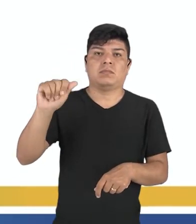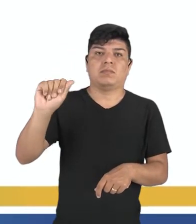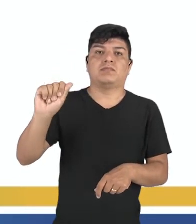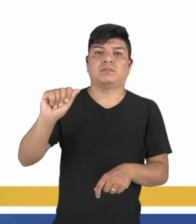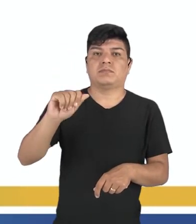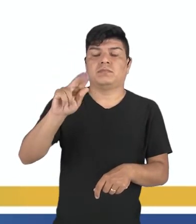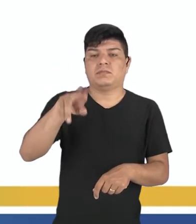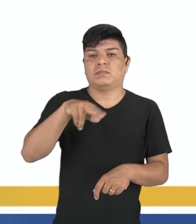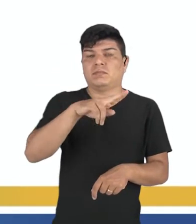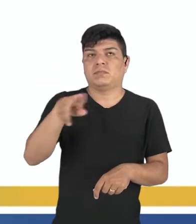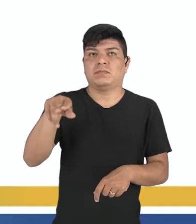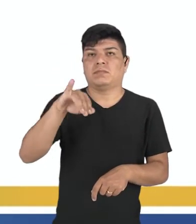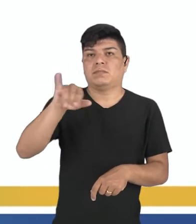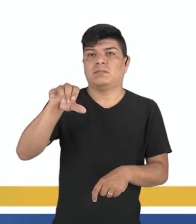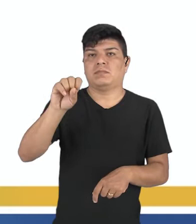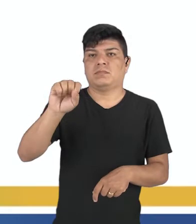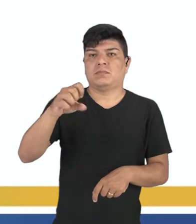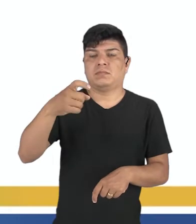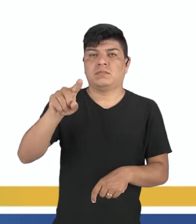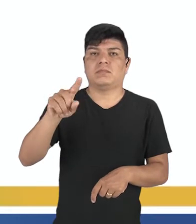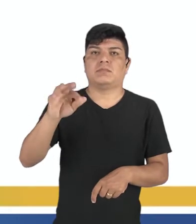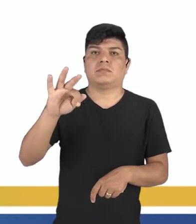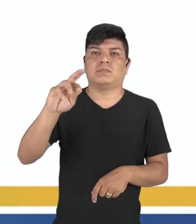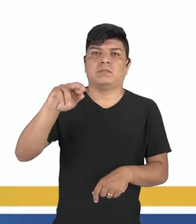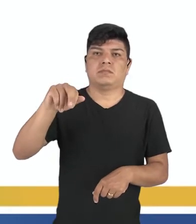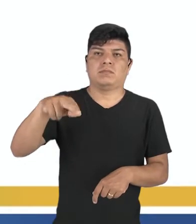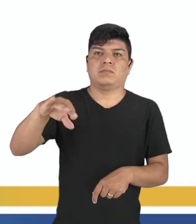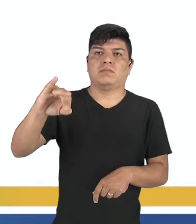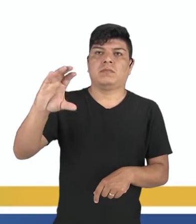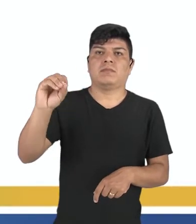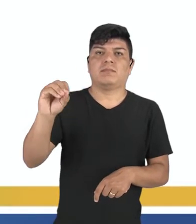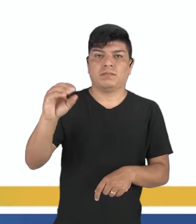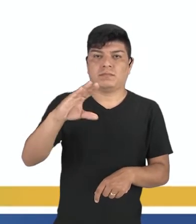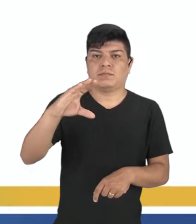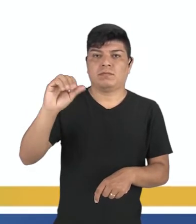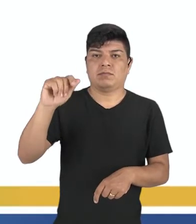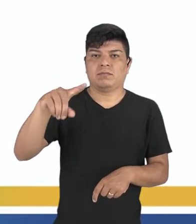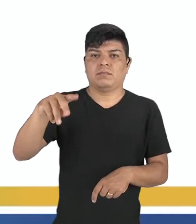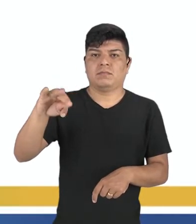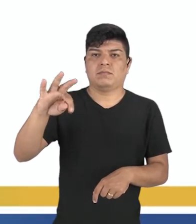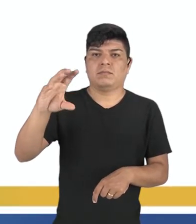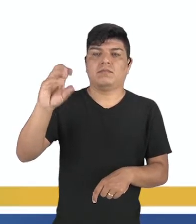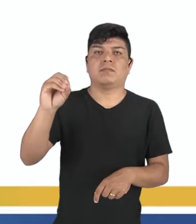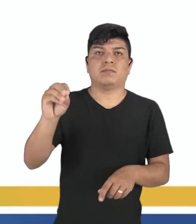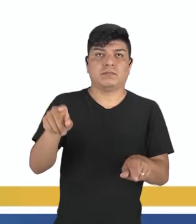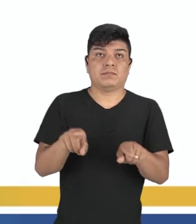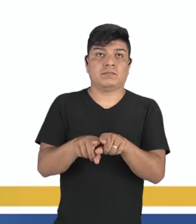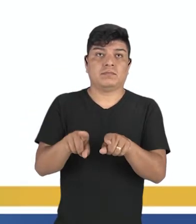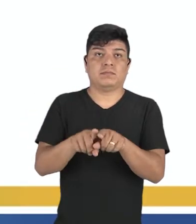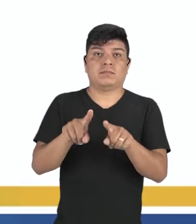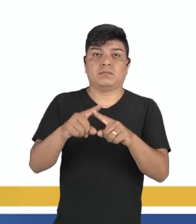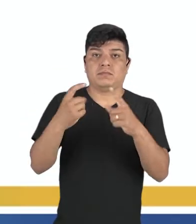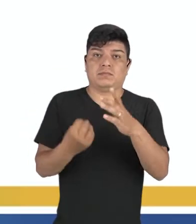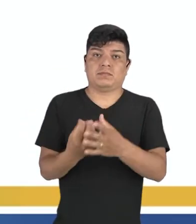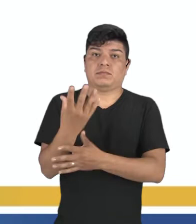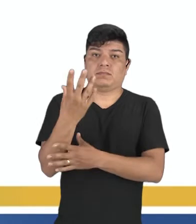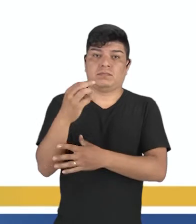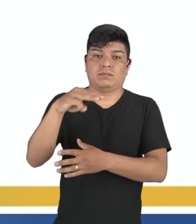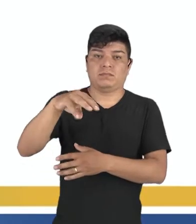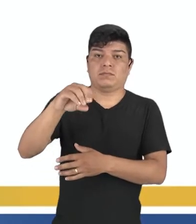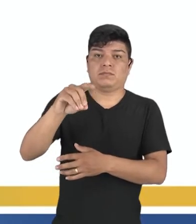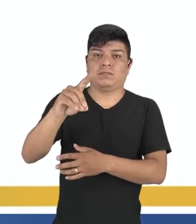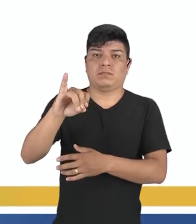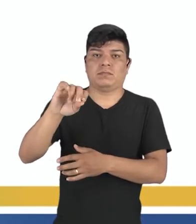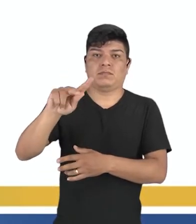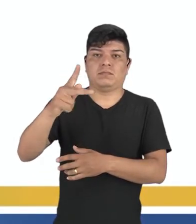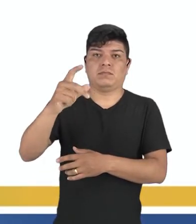José Maurício Nunes, Francisco Manuel da Silva e Cândido Inácio da Silva. As composições de modinha e o